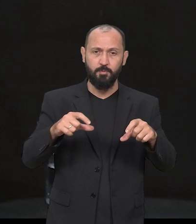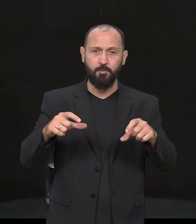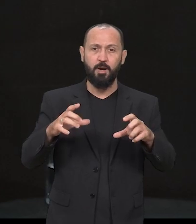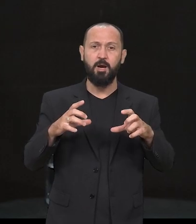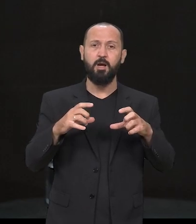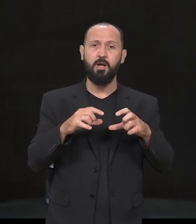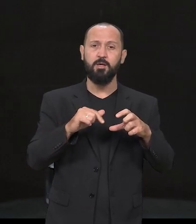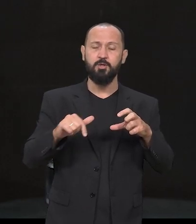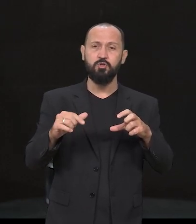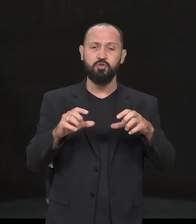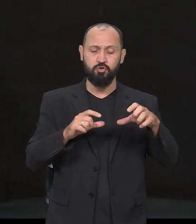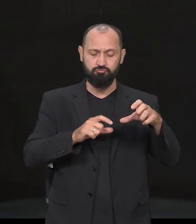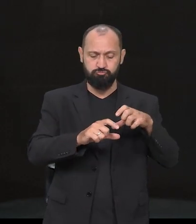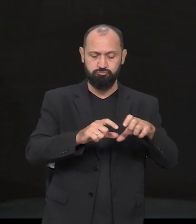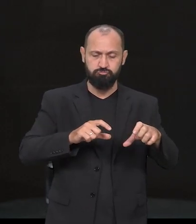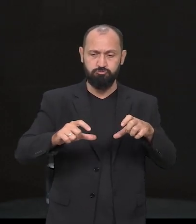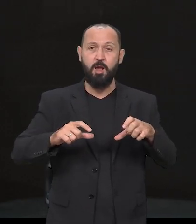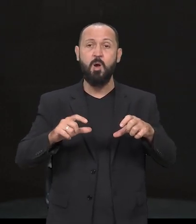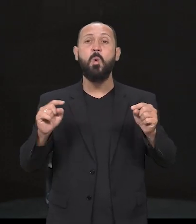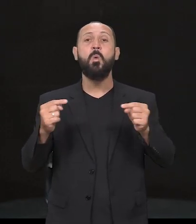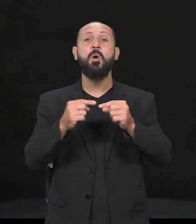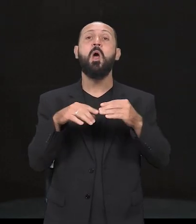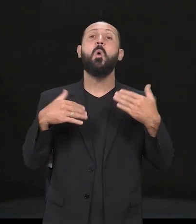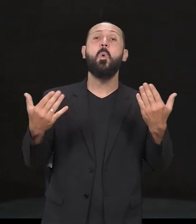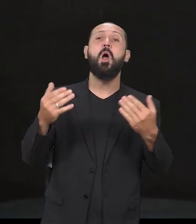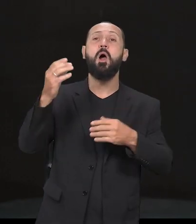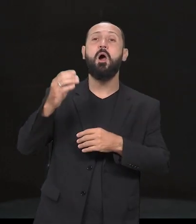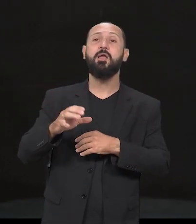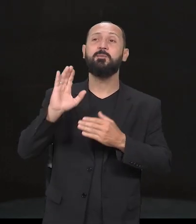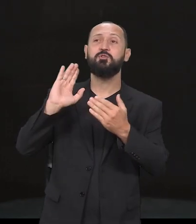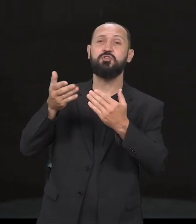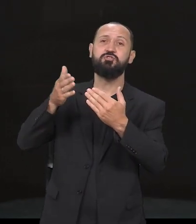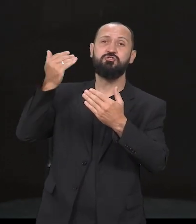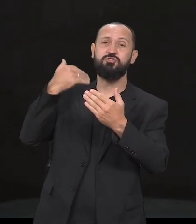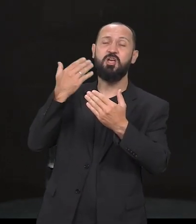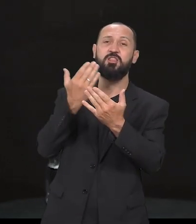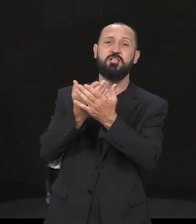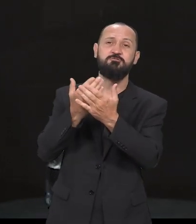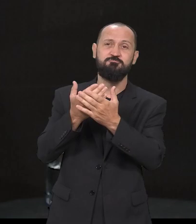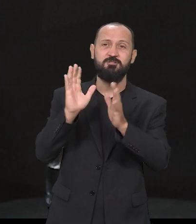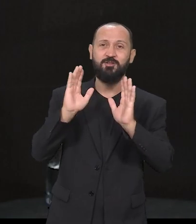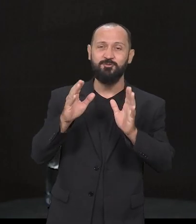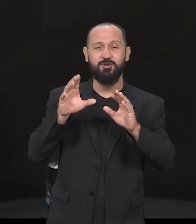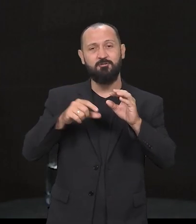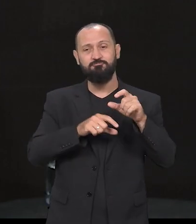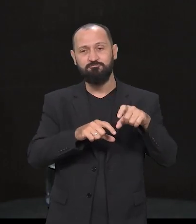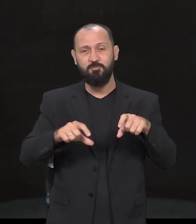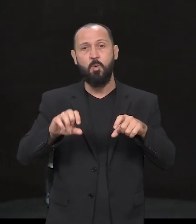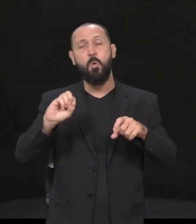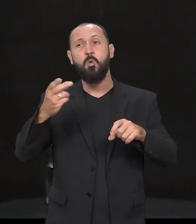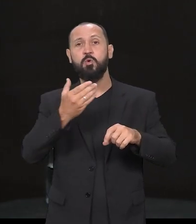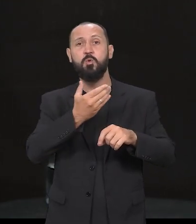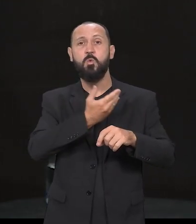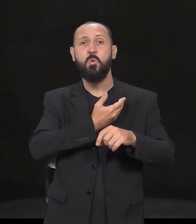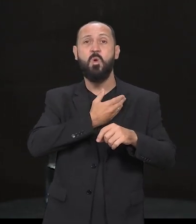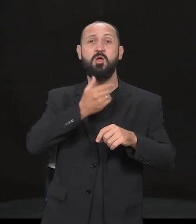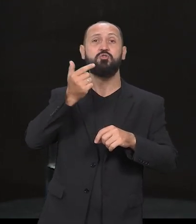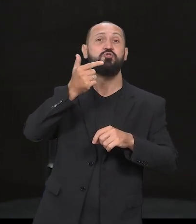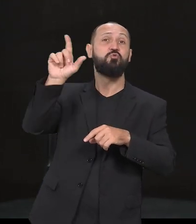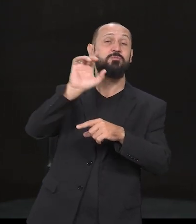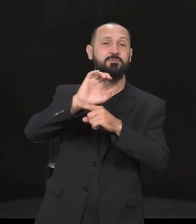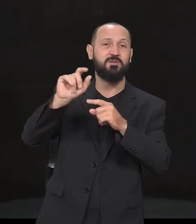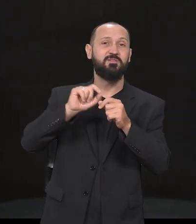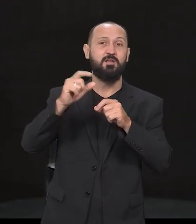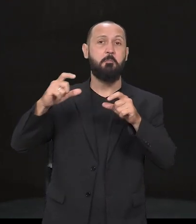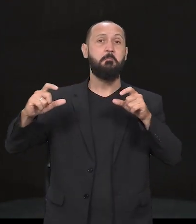ou aquele estojo que a gente inseriu está relacionado a outro crime que a gente já tenha feito a inserção, ou que um colega de outro